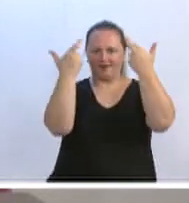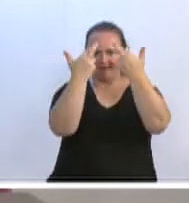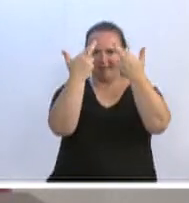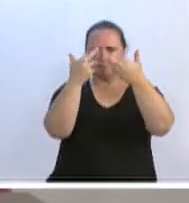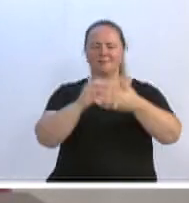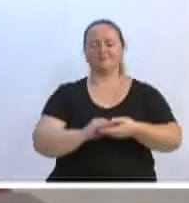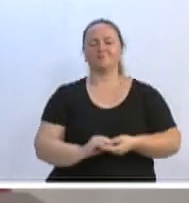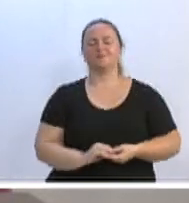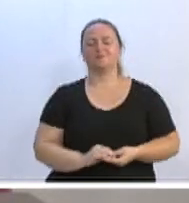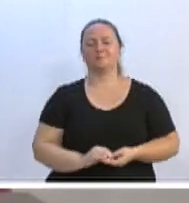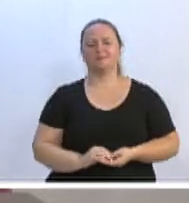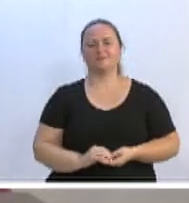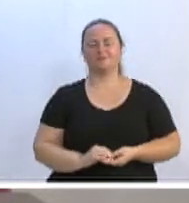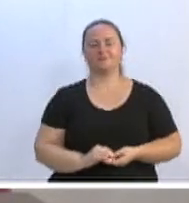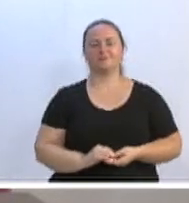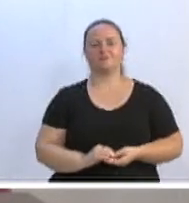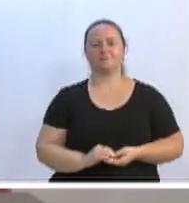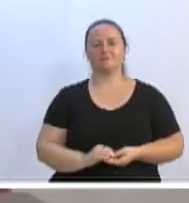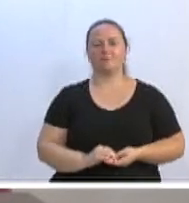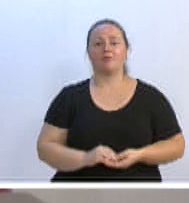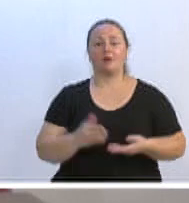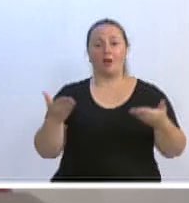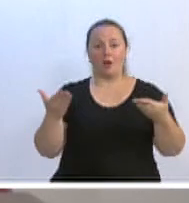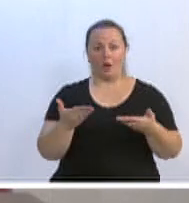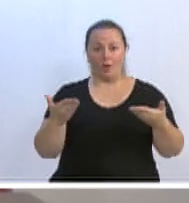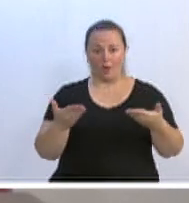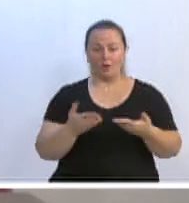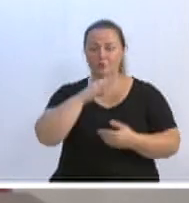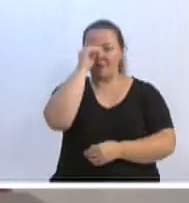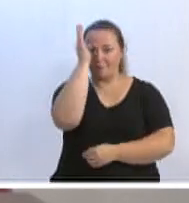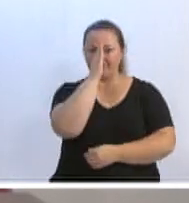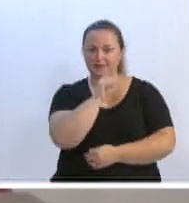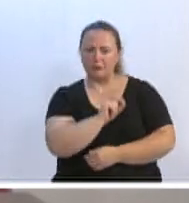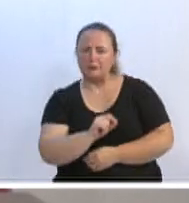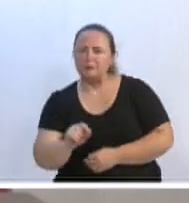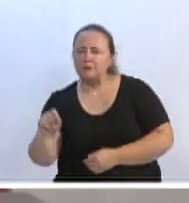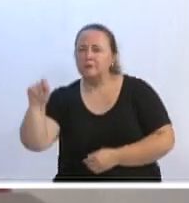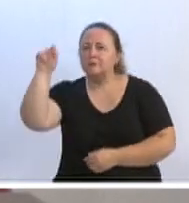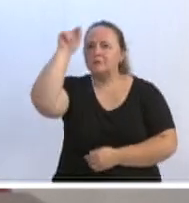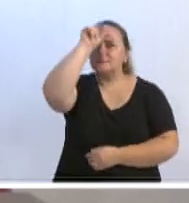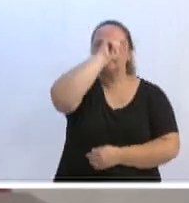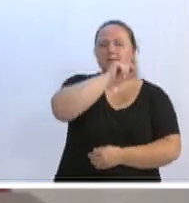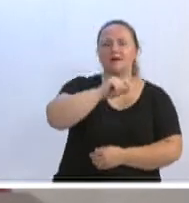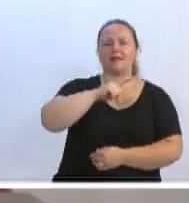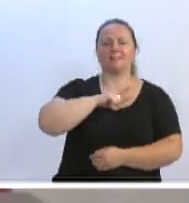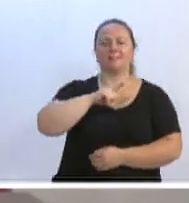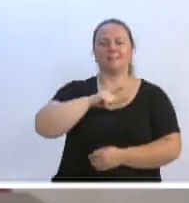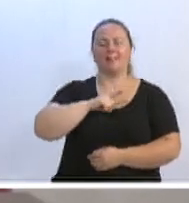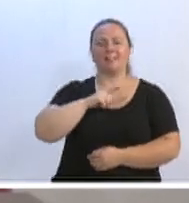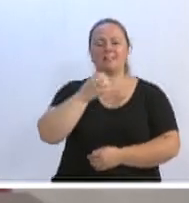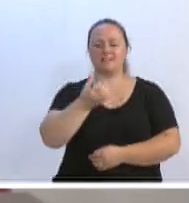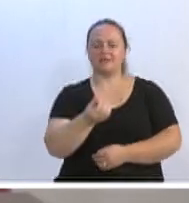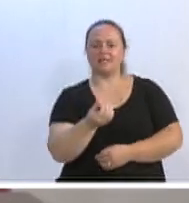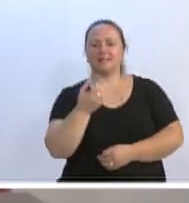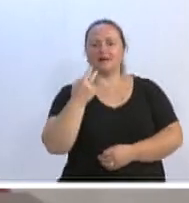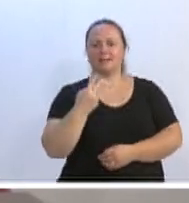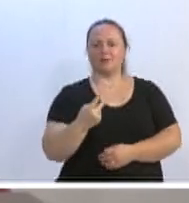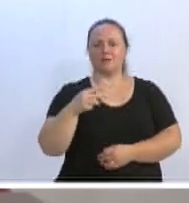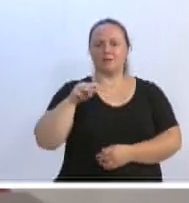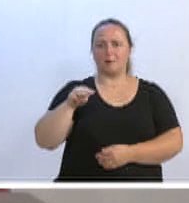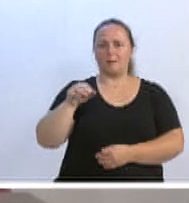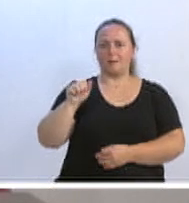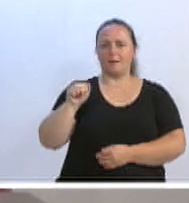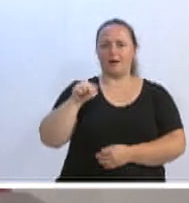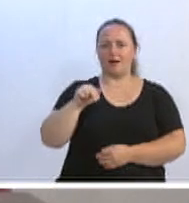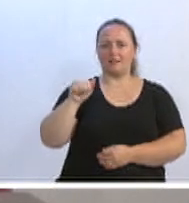Temos atualmente em todo o Brasil 62 maanaíns, locais